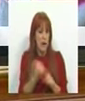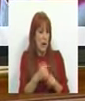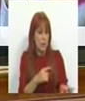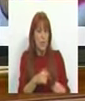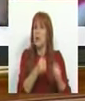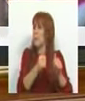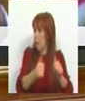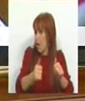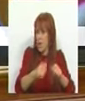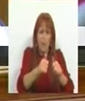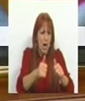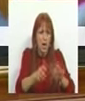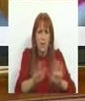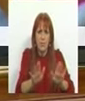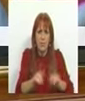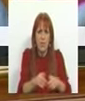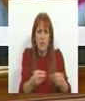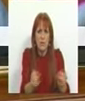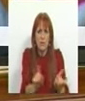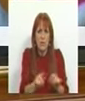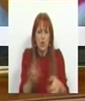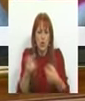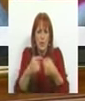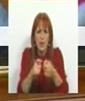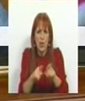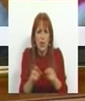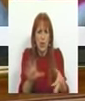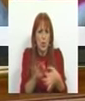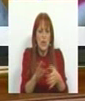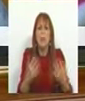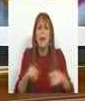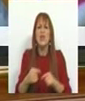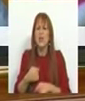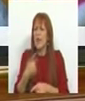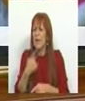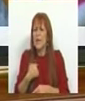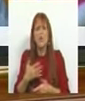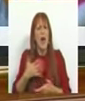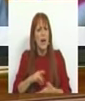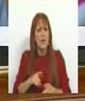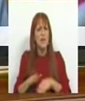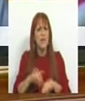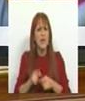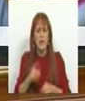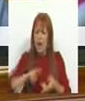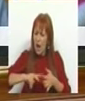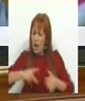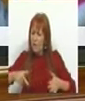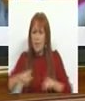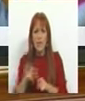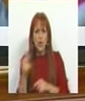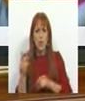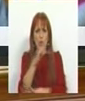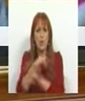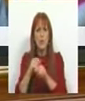funciona, e bem, não sei como é que vai resolver isso com os seus parceiros de coligação, mas também já nos disse que quer fazer a reforma da